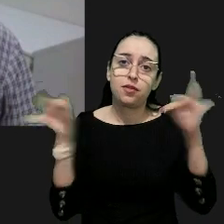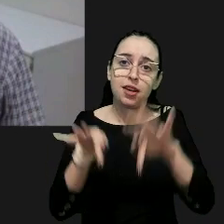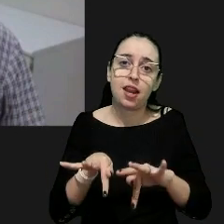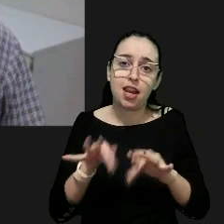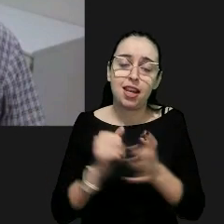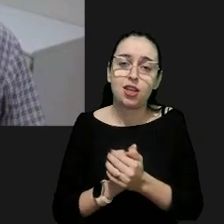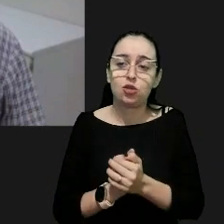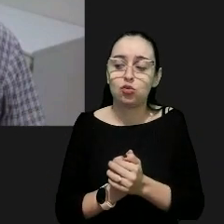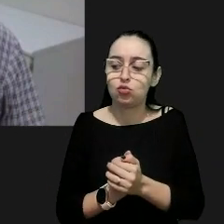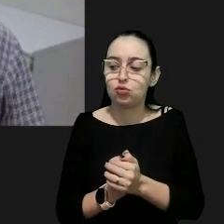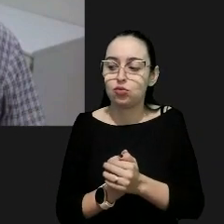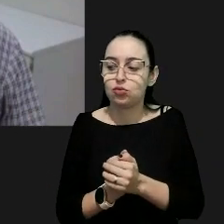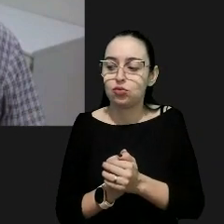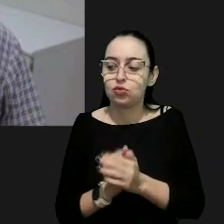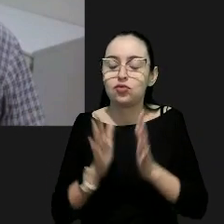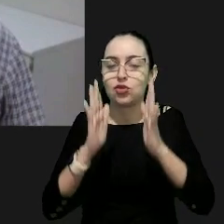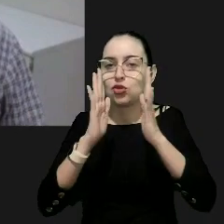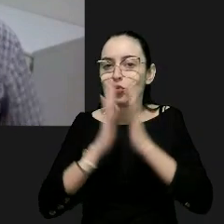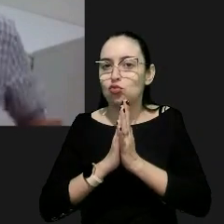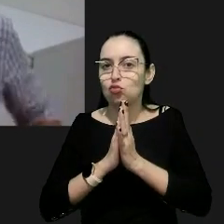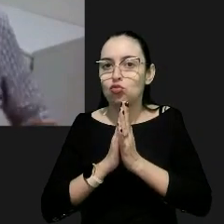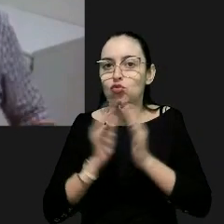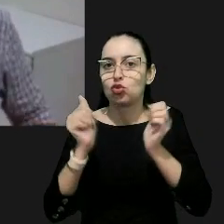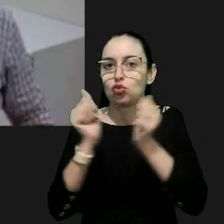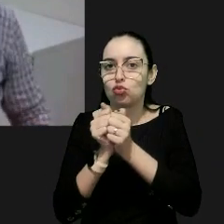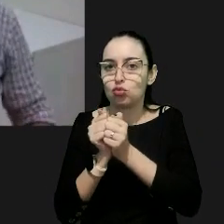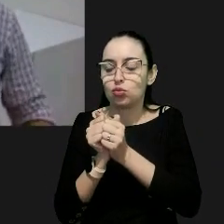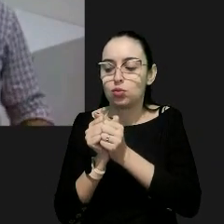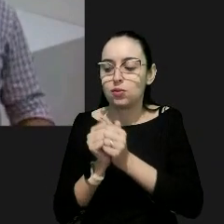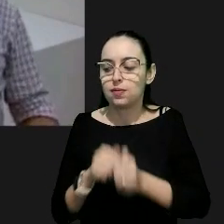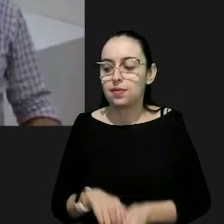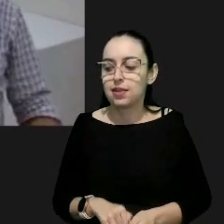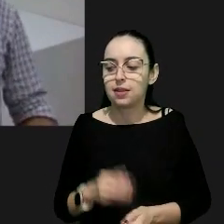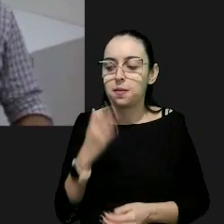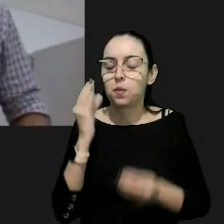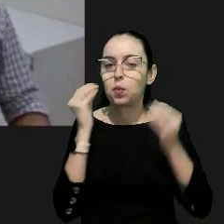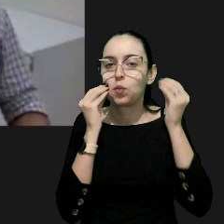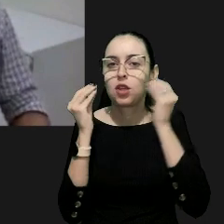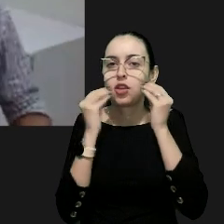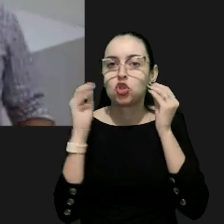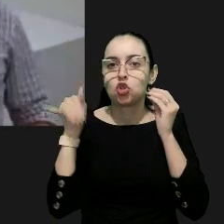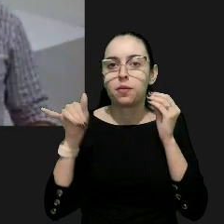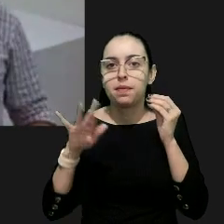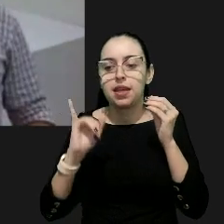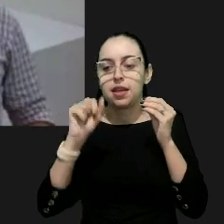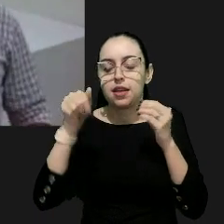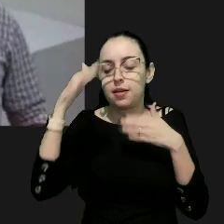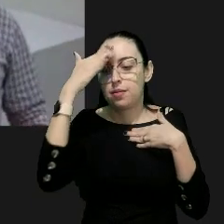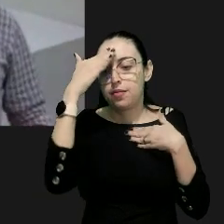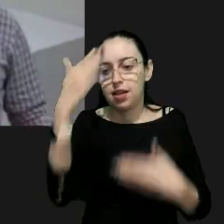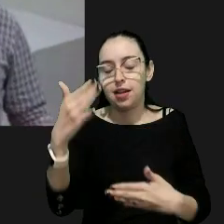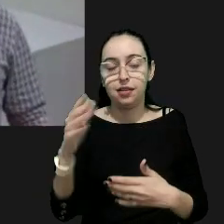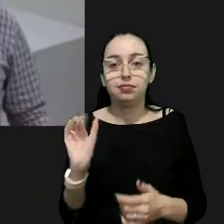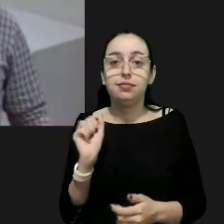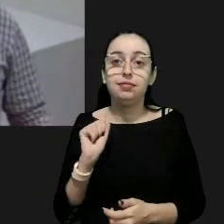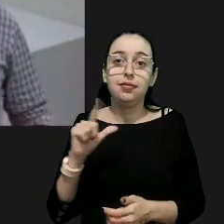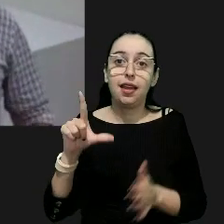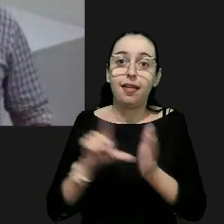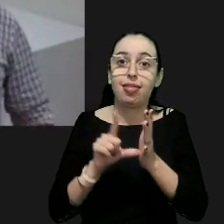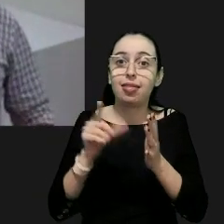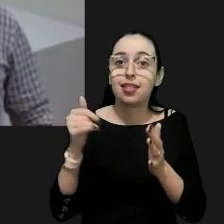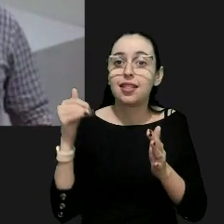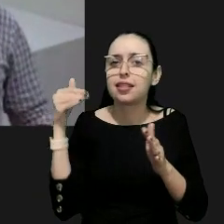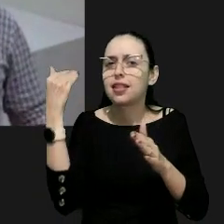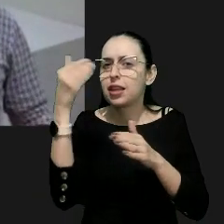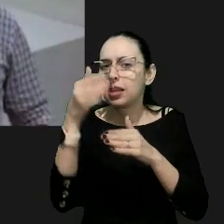sempre termino as minhas postagens assim, ó. Estamos Tamo junto, juntos. tamo junto. Beijo, Miriam. Obrigada. Obrigada